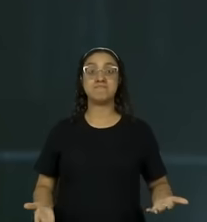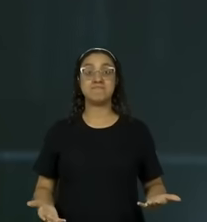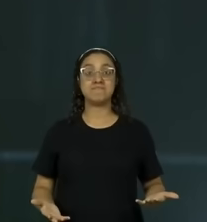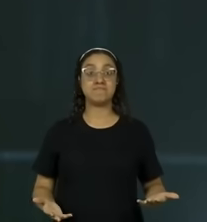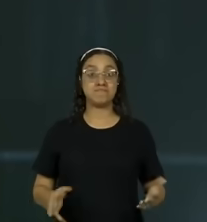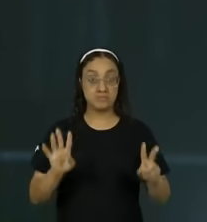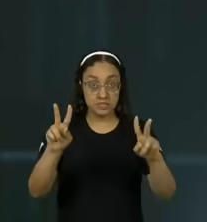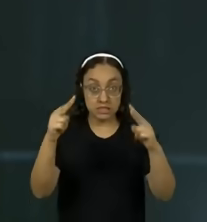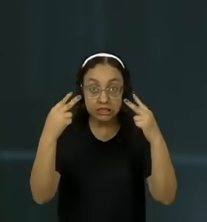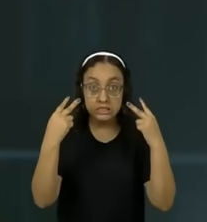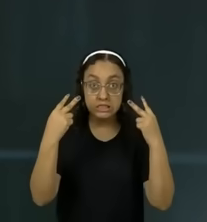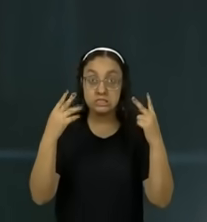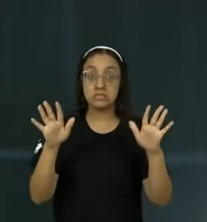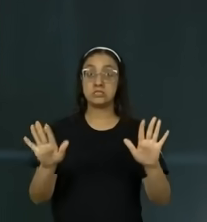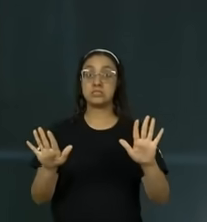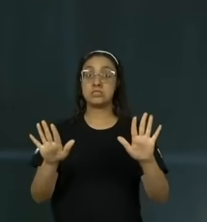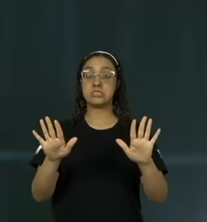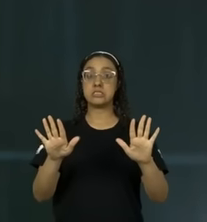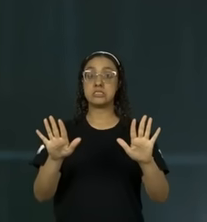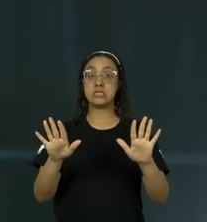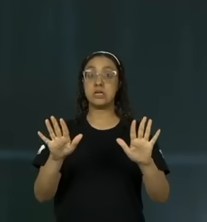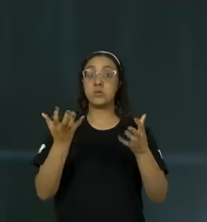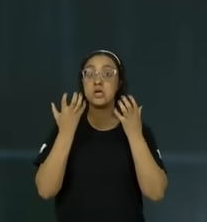Escute. Deixa essa mensagem entrar no seu coração.